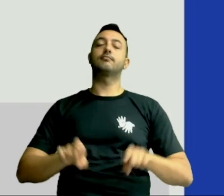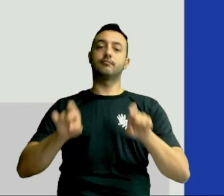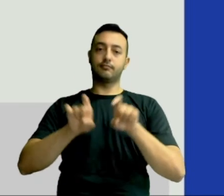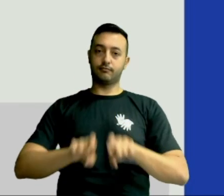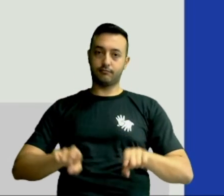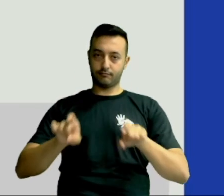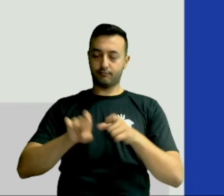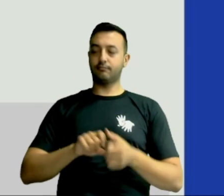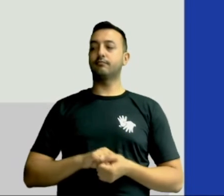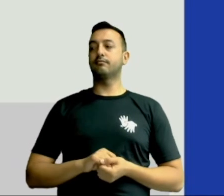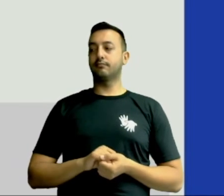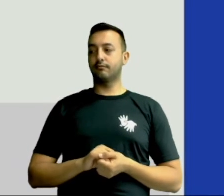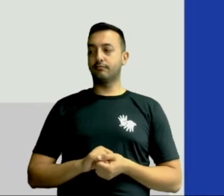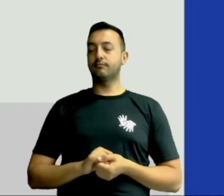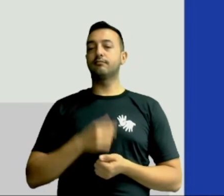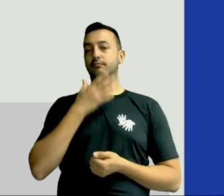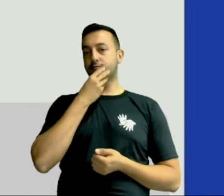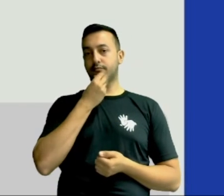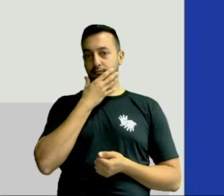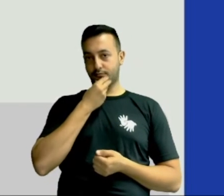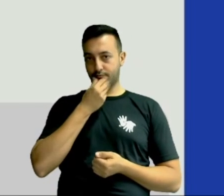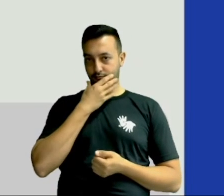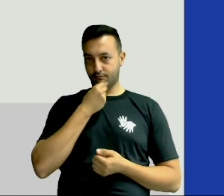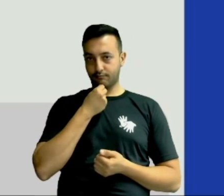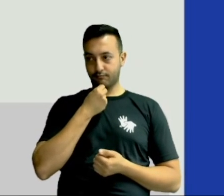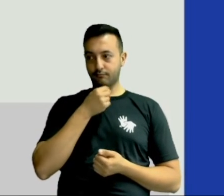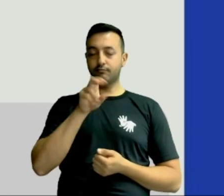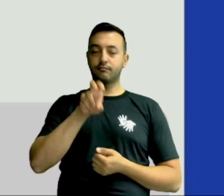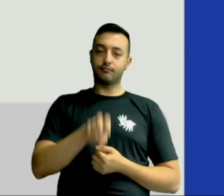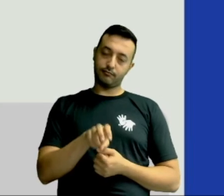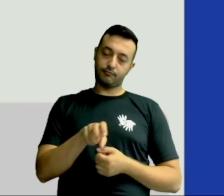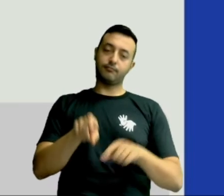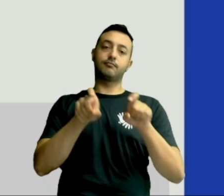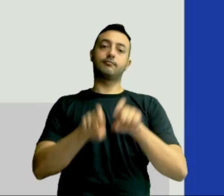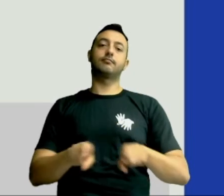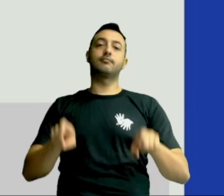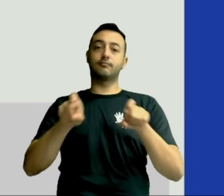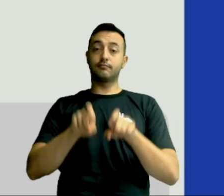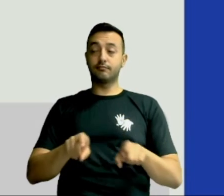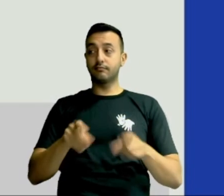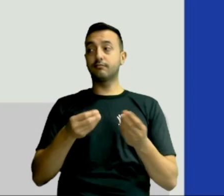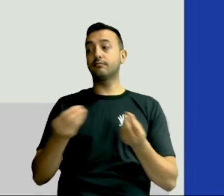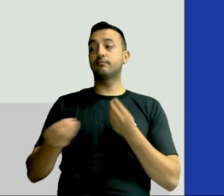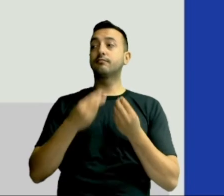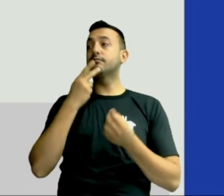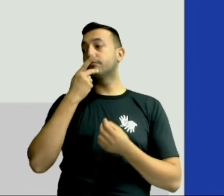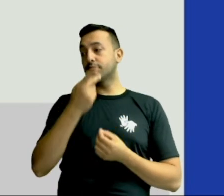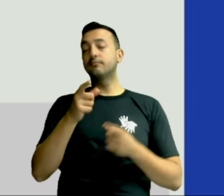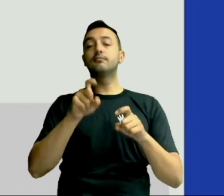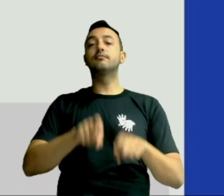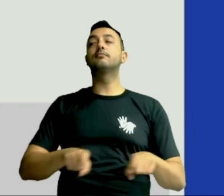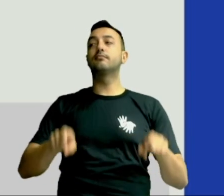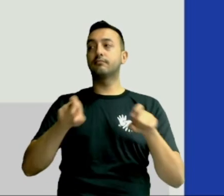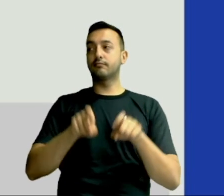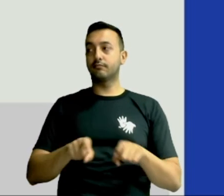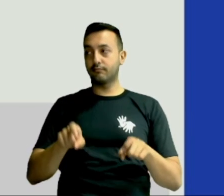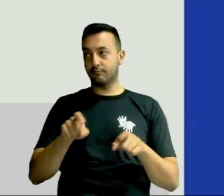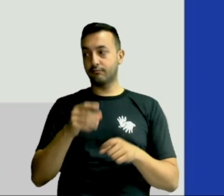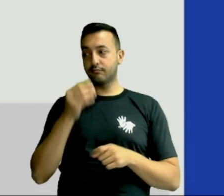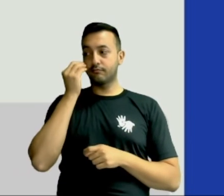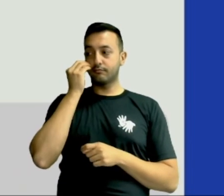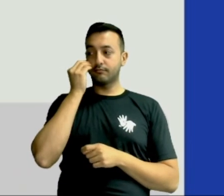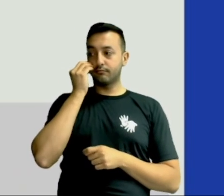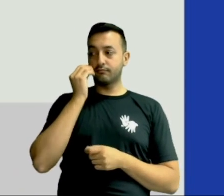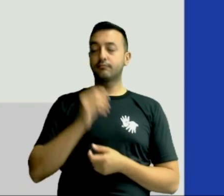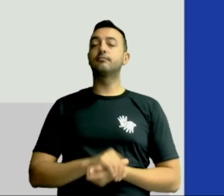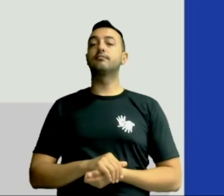aí o campeão né o homem o homem está trabalhando no computador como é que ele vai se referir esse computador gente